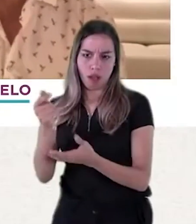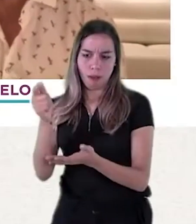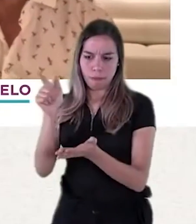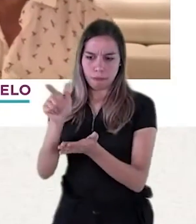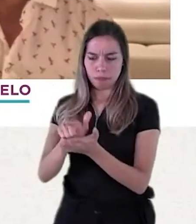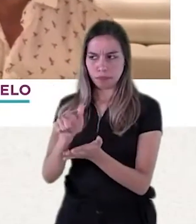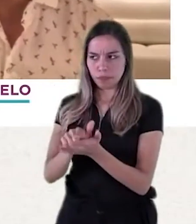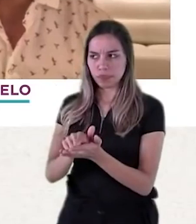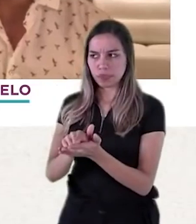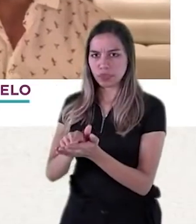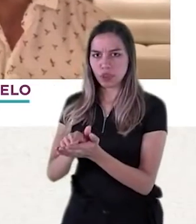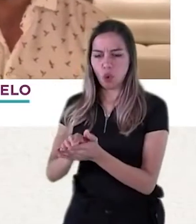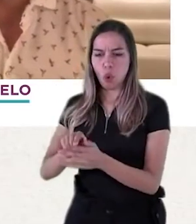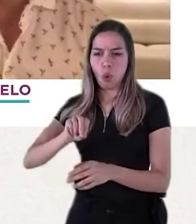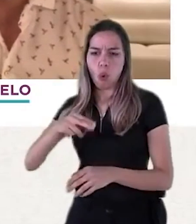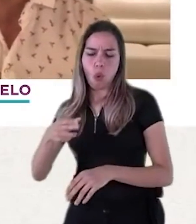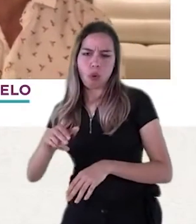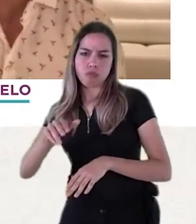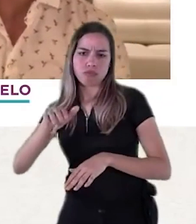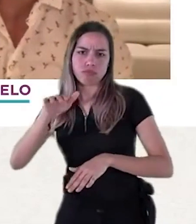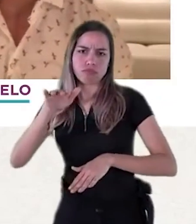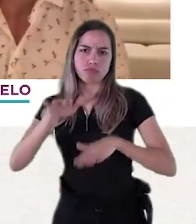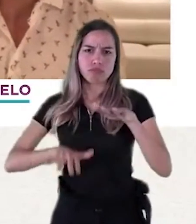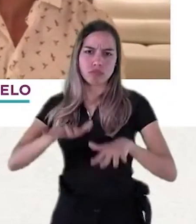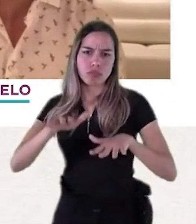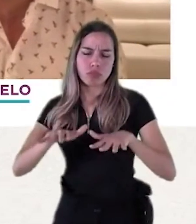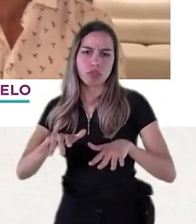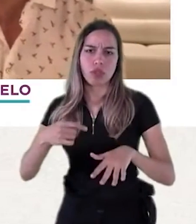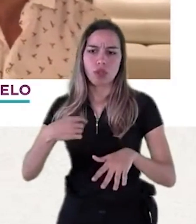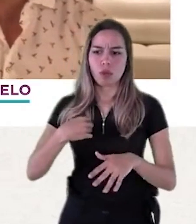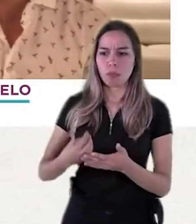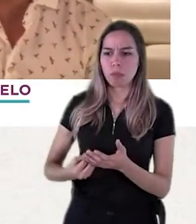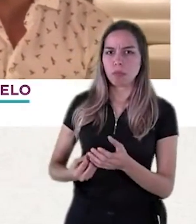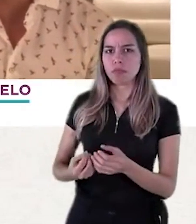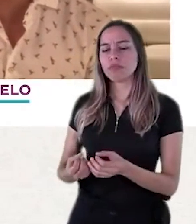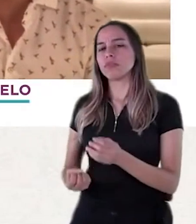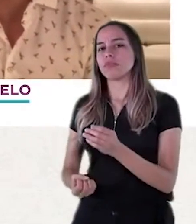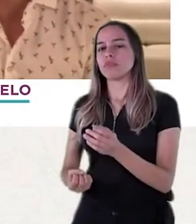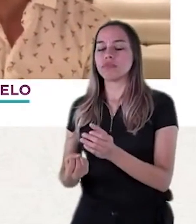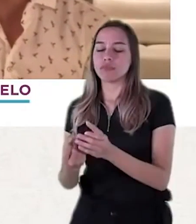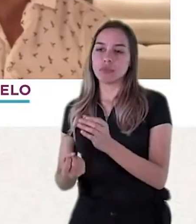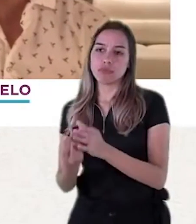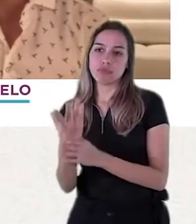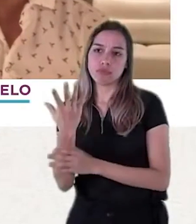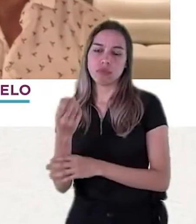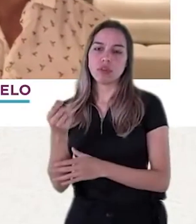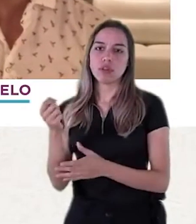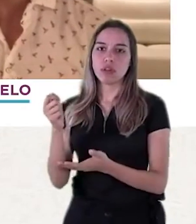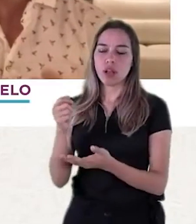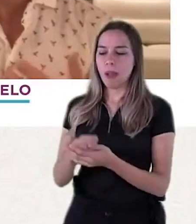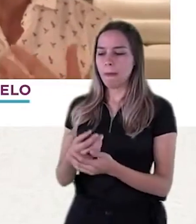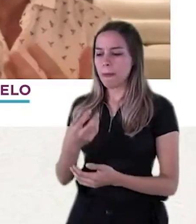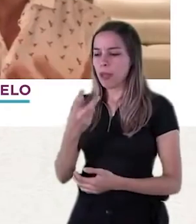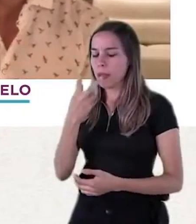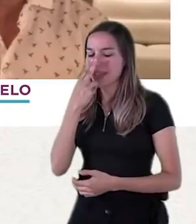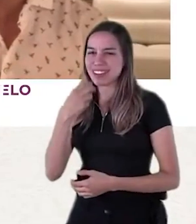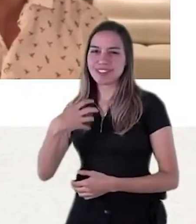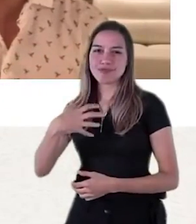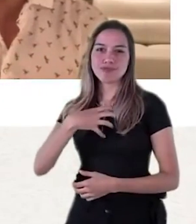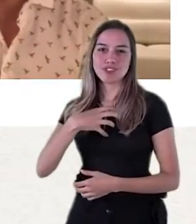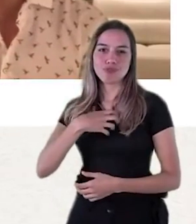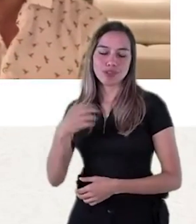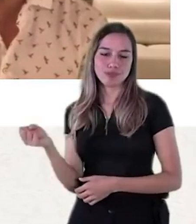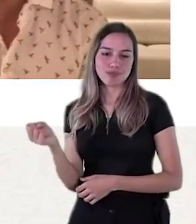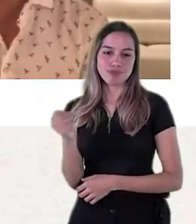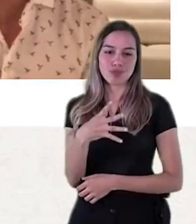escrevi. Mas muito obrigado. Foi como eu estar diante de um sentimento novo. O cantor e escritor Padre Fábio de